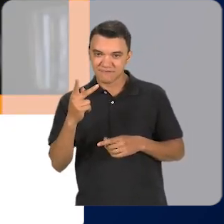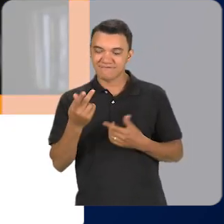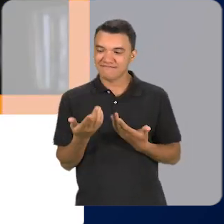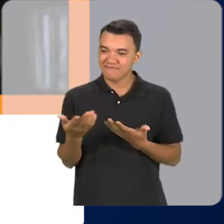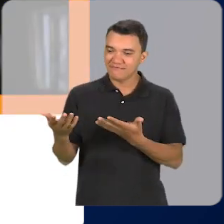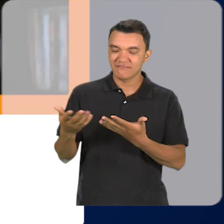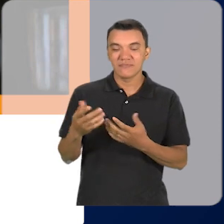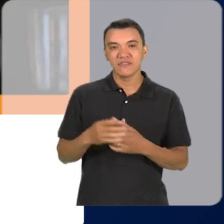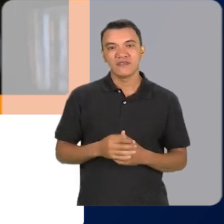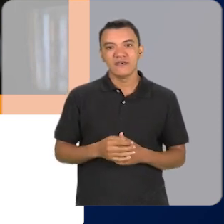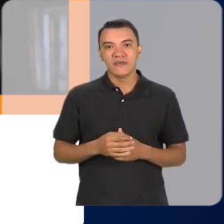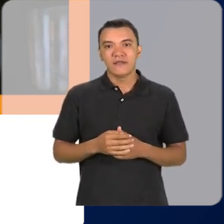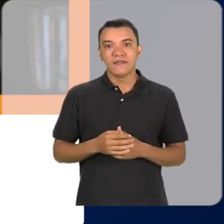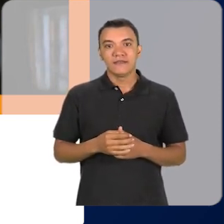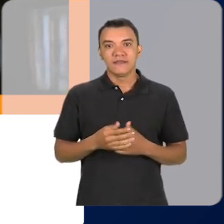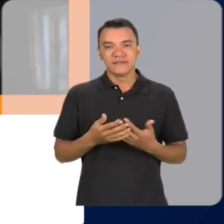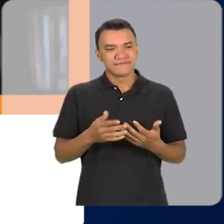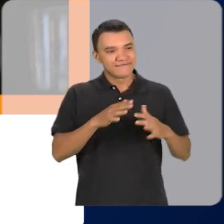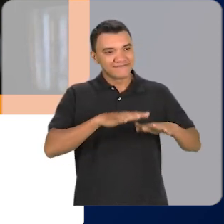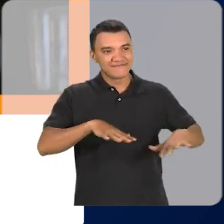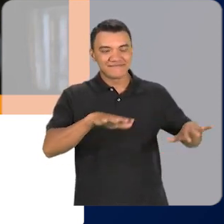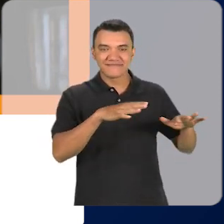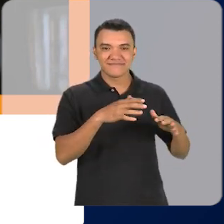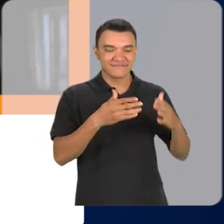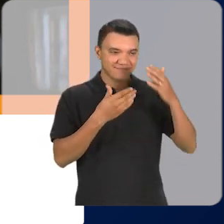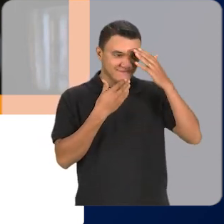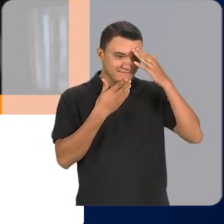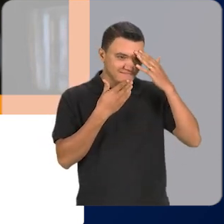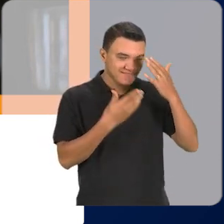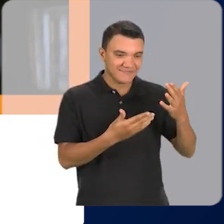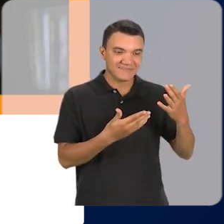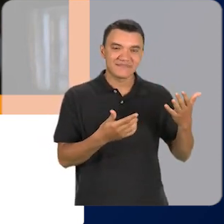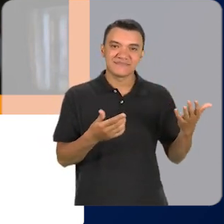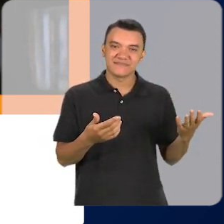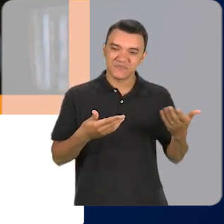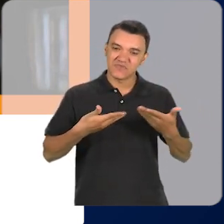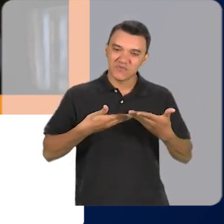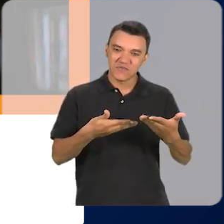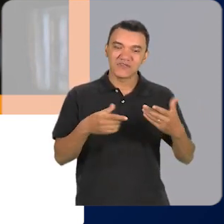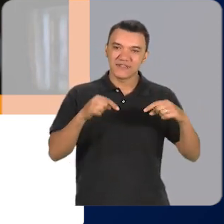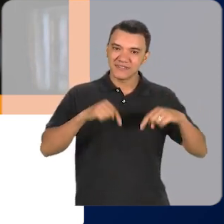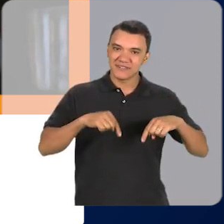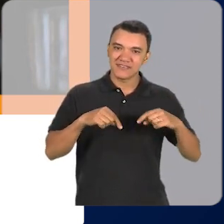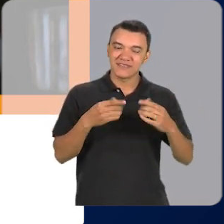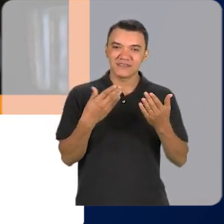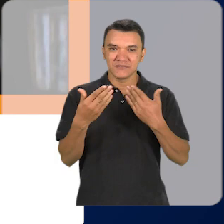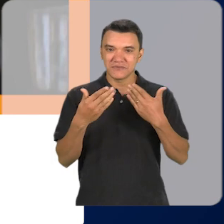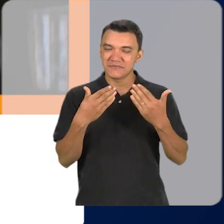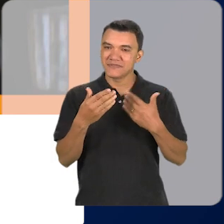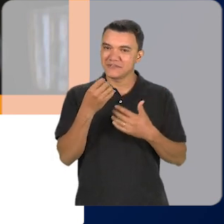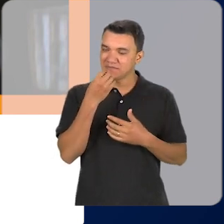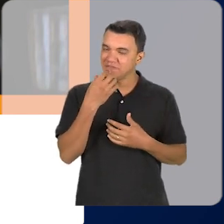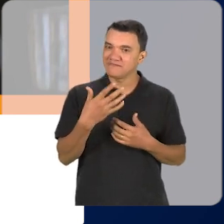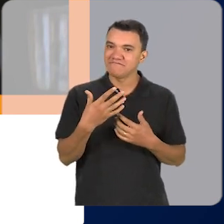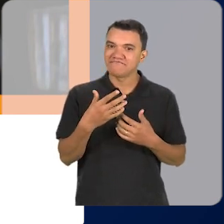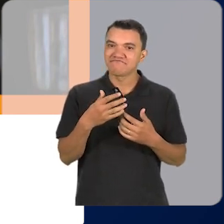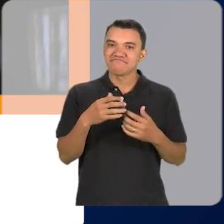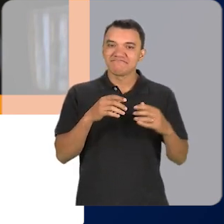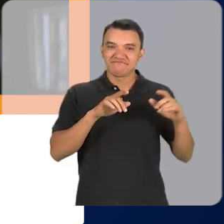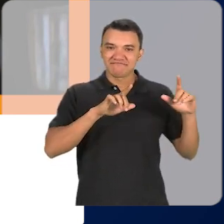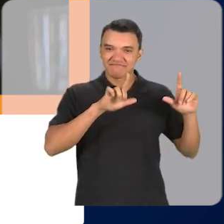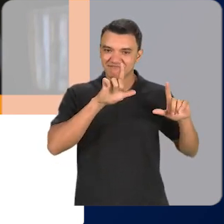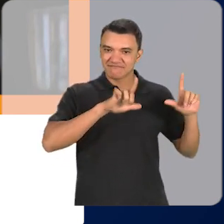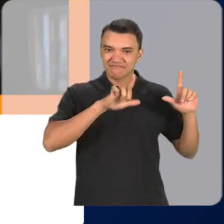Quero também agradecer pelo convite para participar desse momento, né, dessa conversa, no programa Educação em